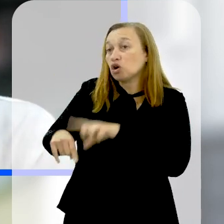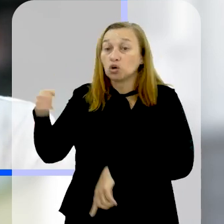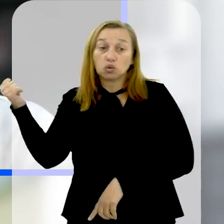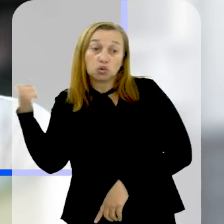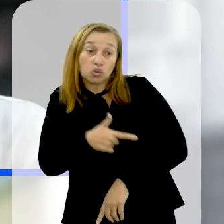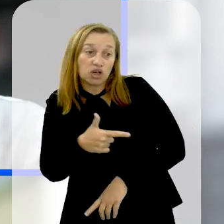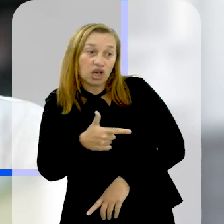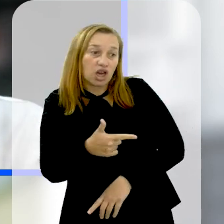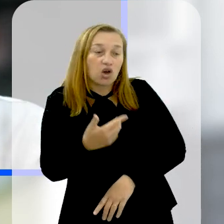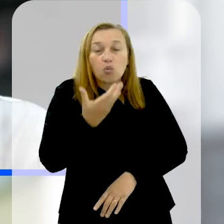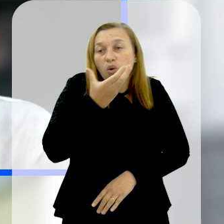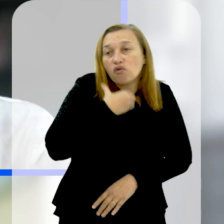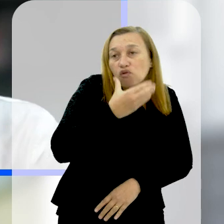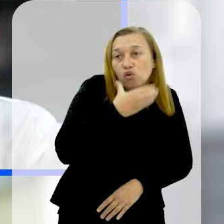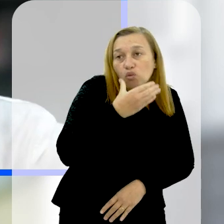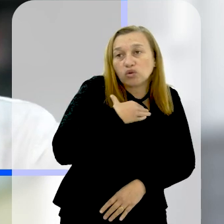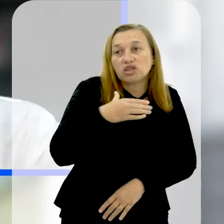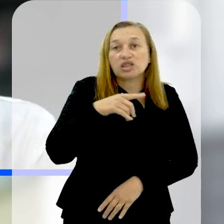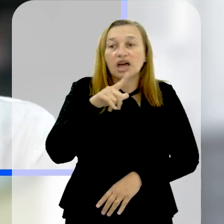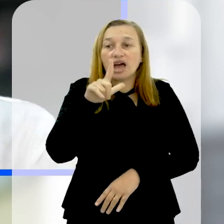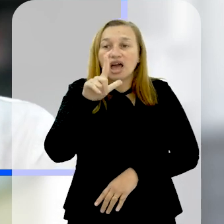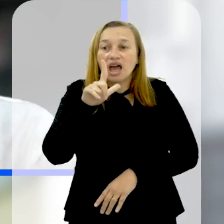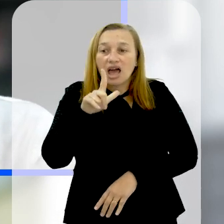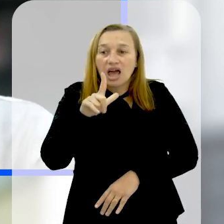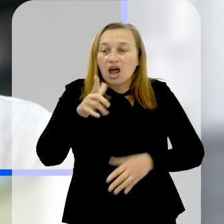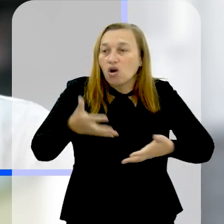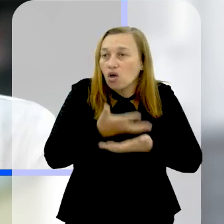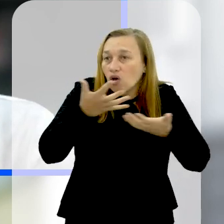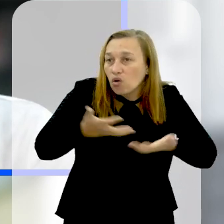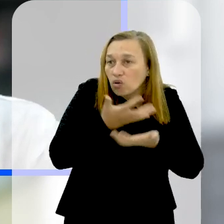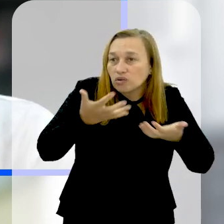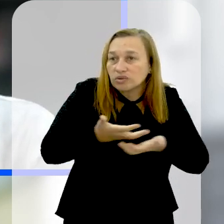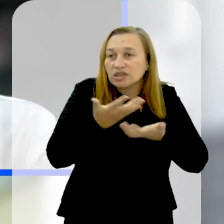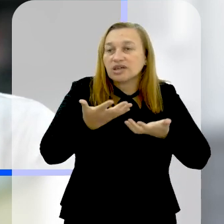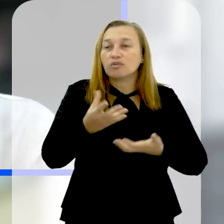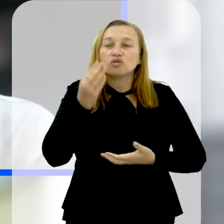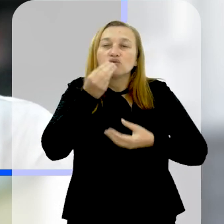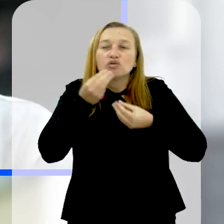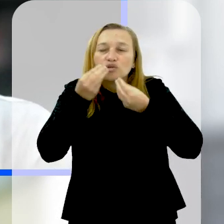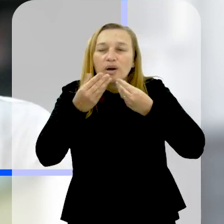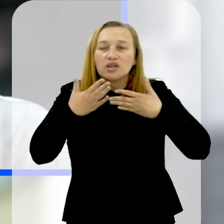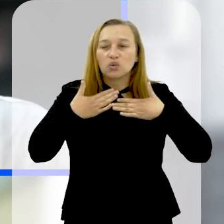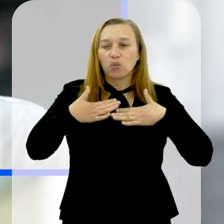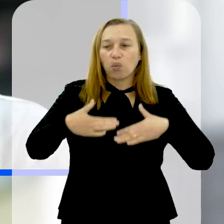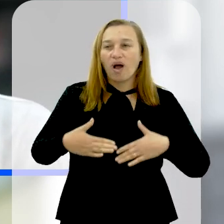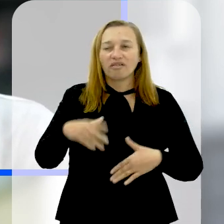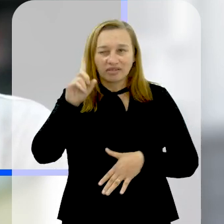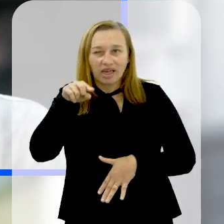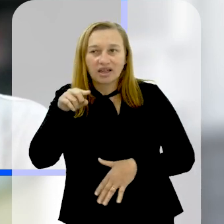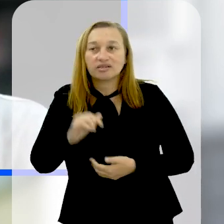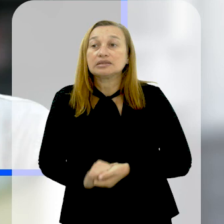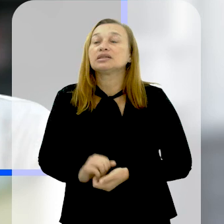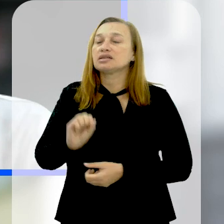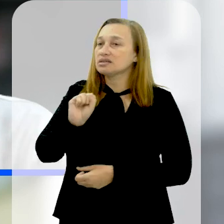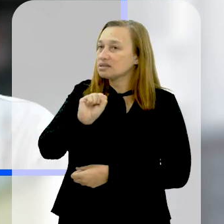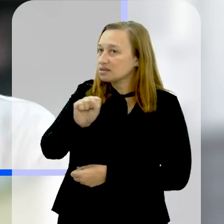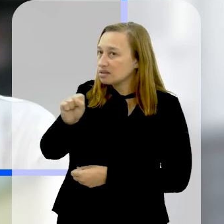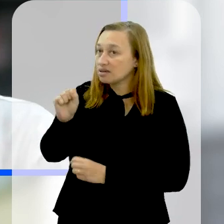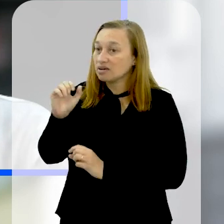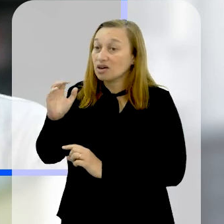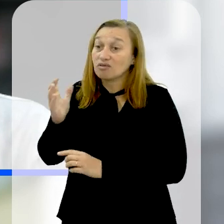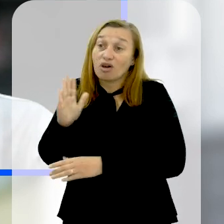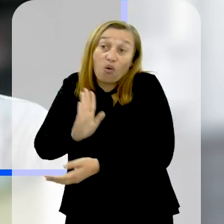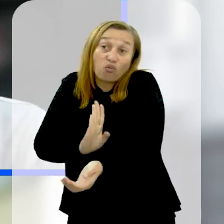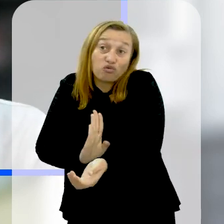do que um alimento natural, uma fruta, um legume, que tem um sabor mais suave, né? Exatamente, você cria